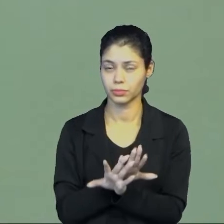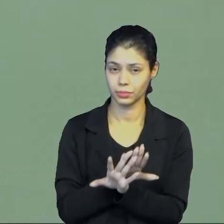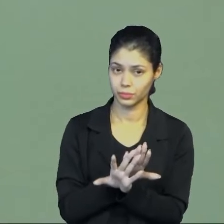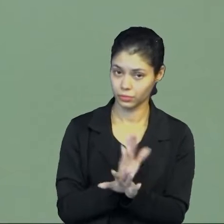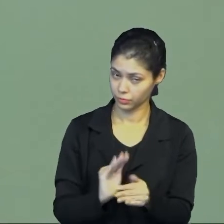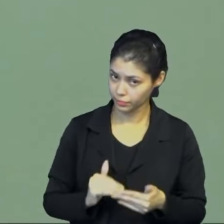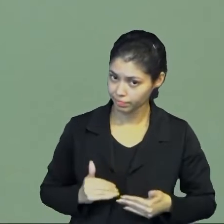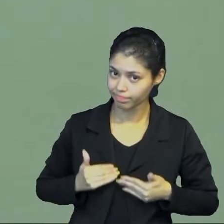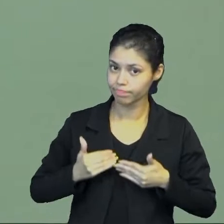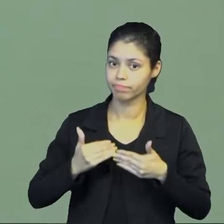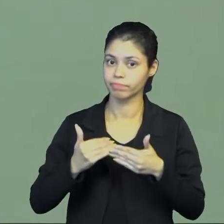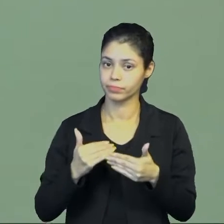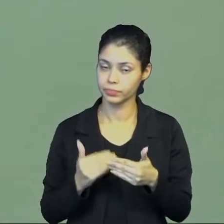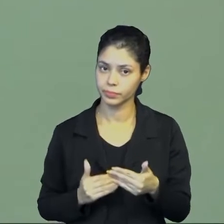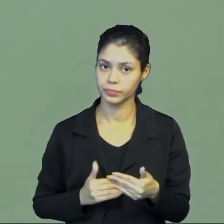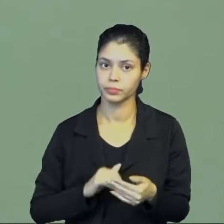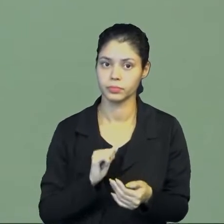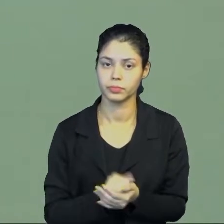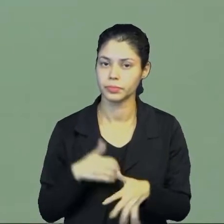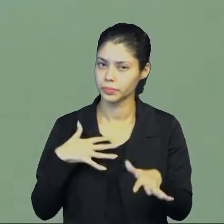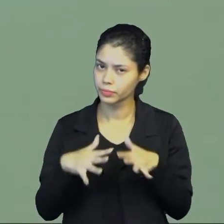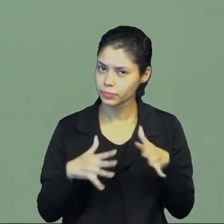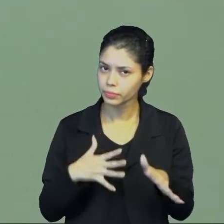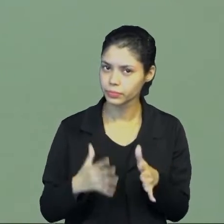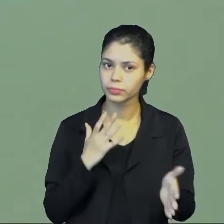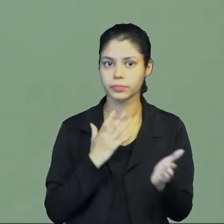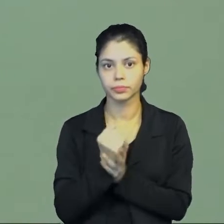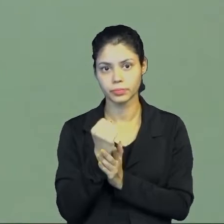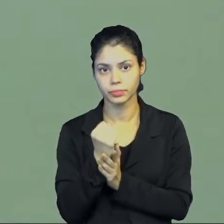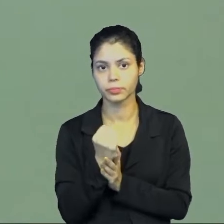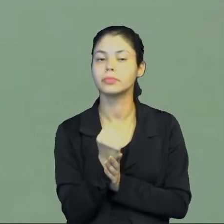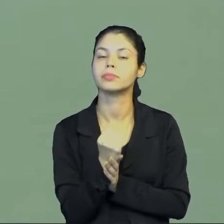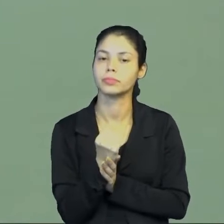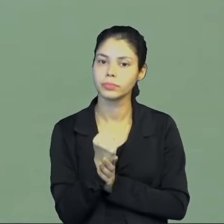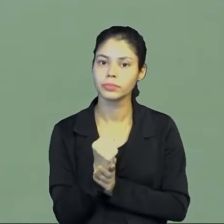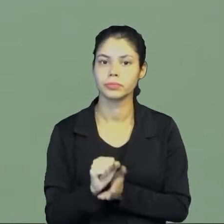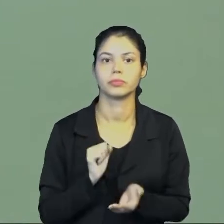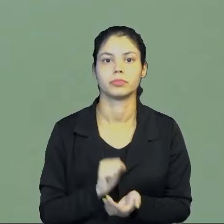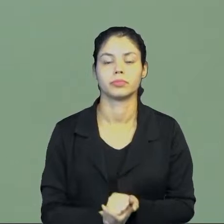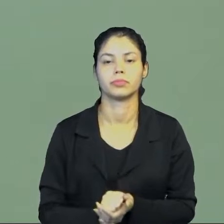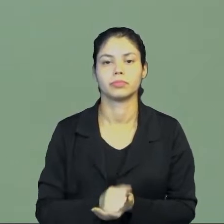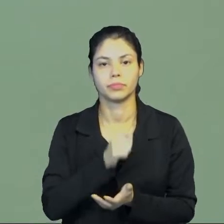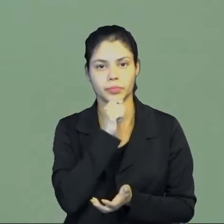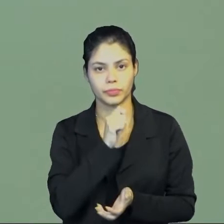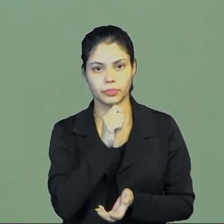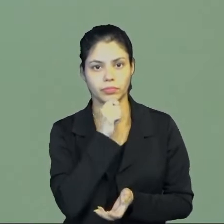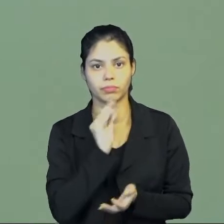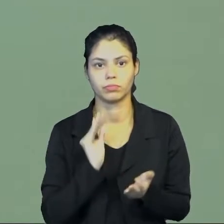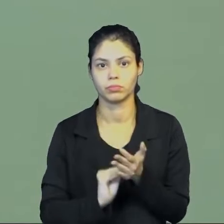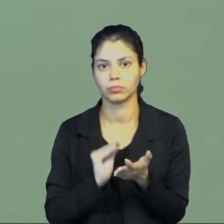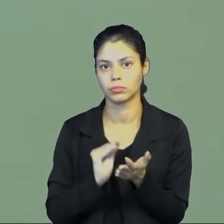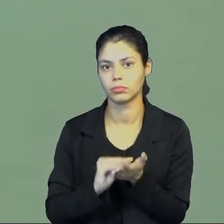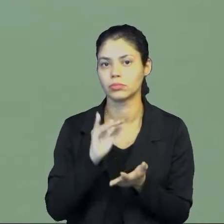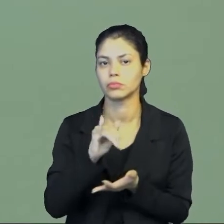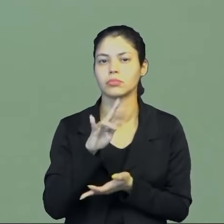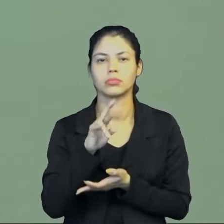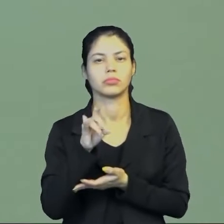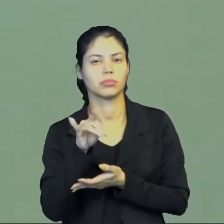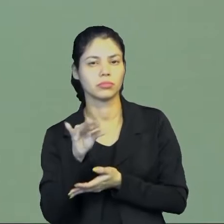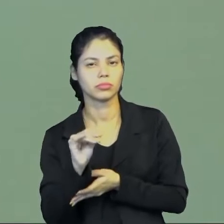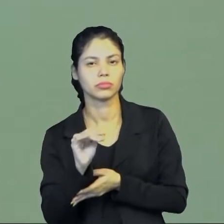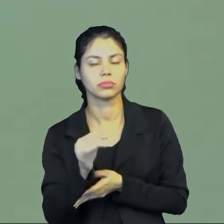acabar impulsionando esses movimentos independentistas, que se alimenta aí da insatisfação de uma